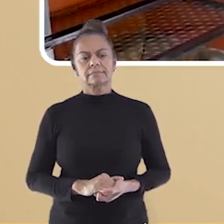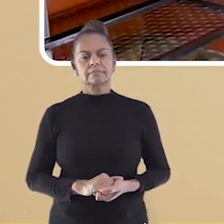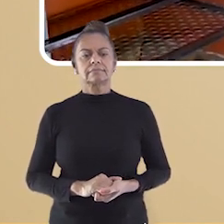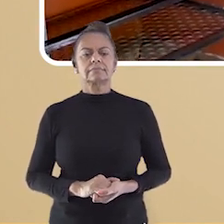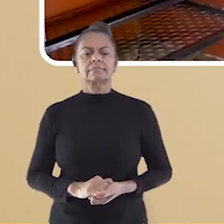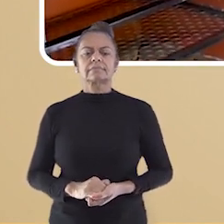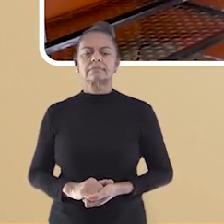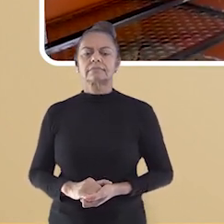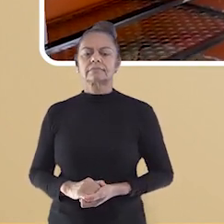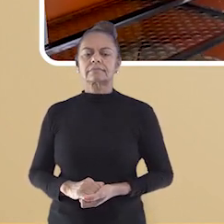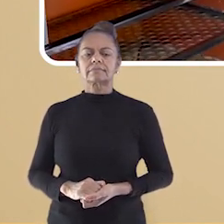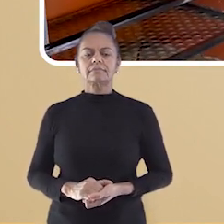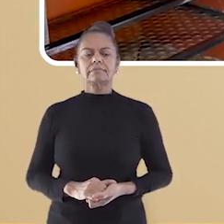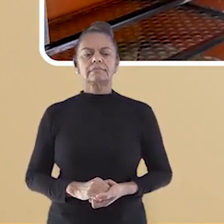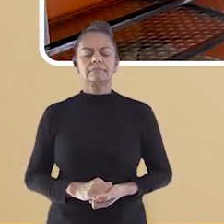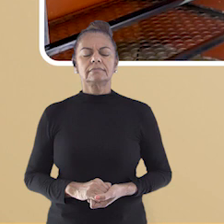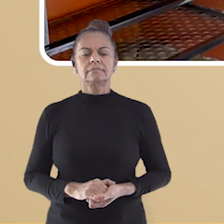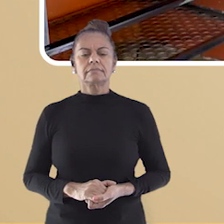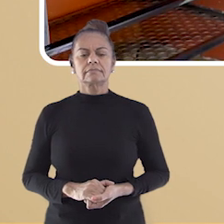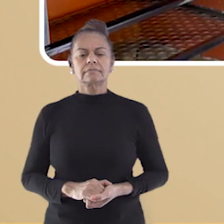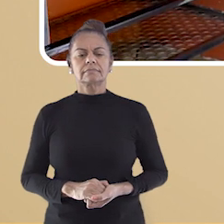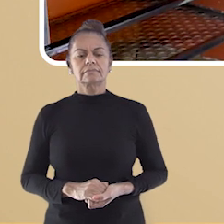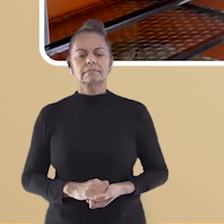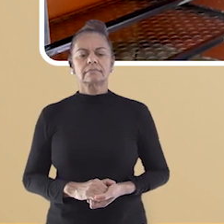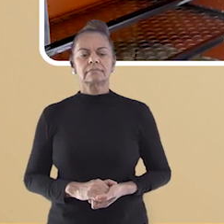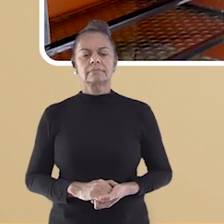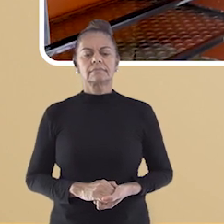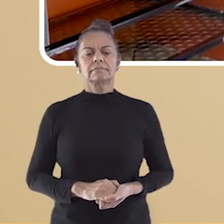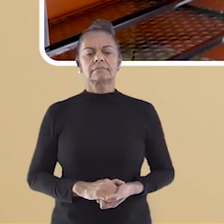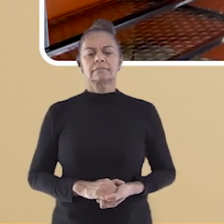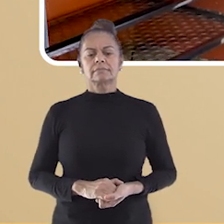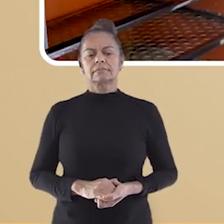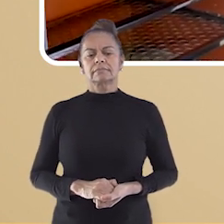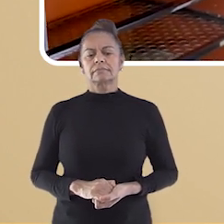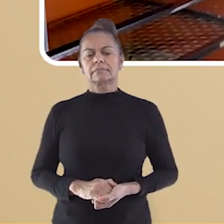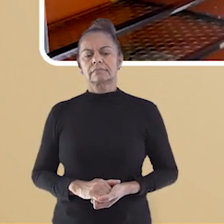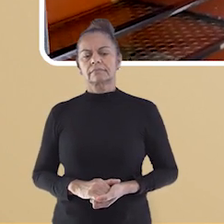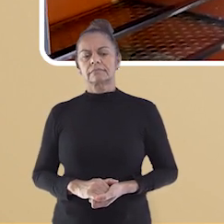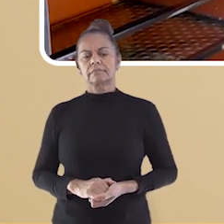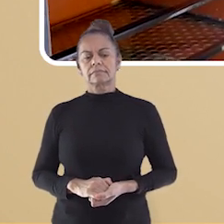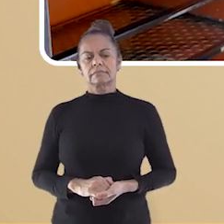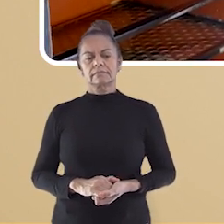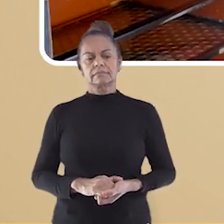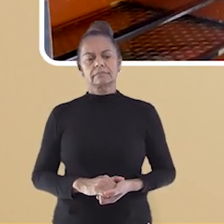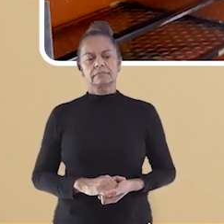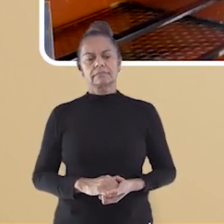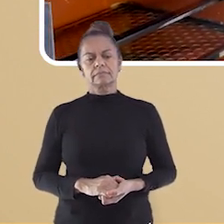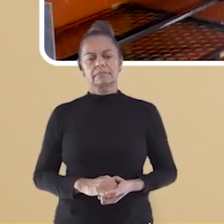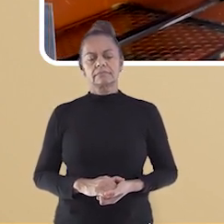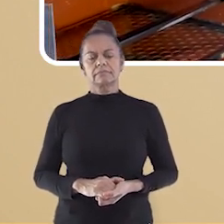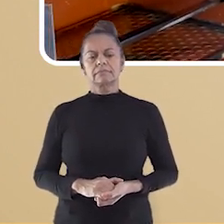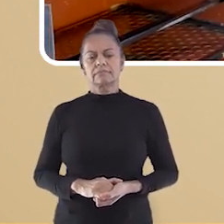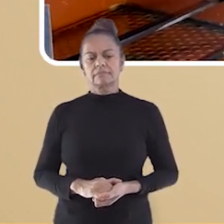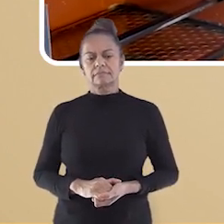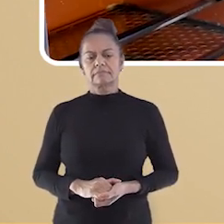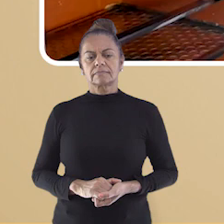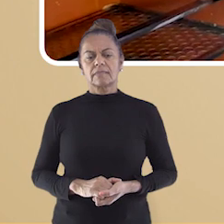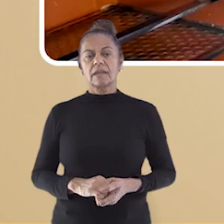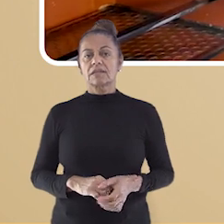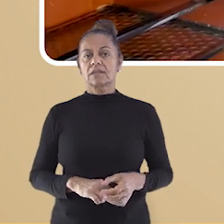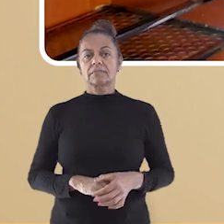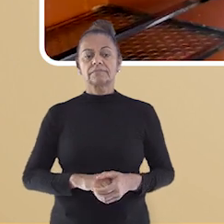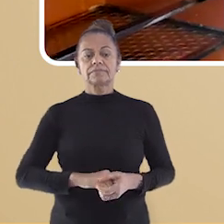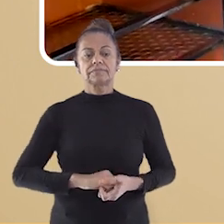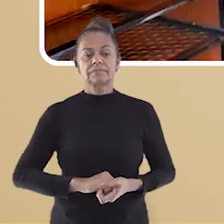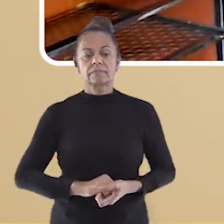Agora vamos colocar a nossa pizza de pão de forno para assar. Conforme eu falei, são 25 minutos de forno a 180 graus.